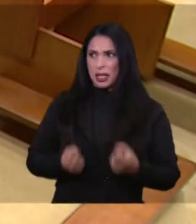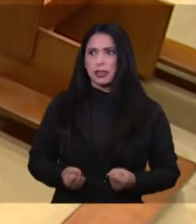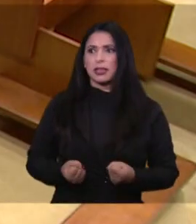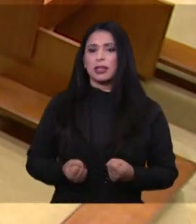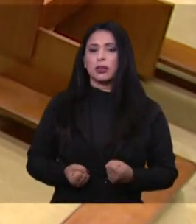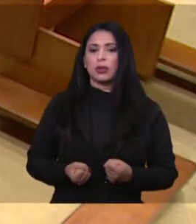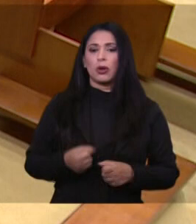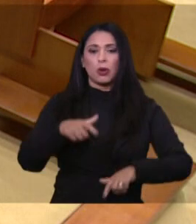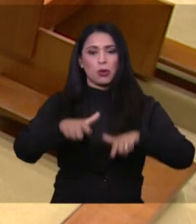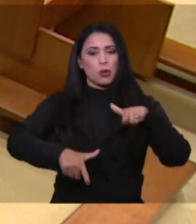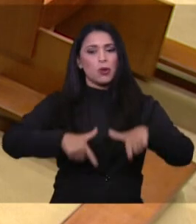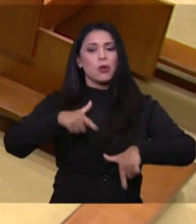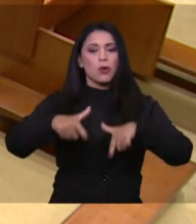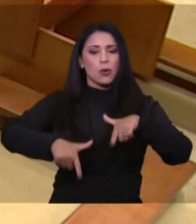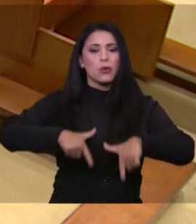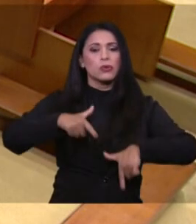conduzir